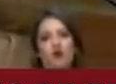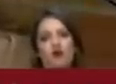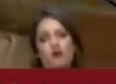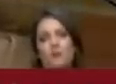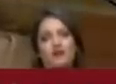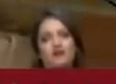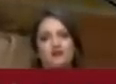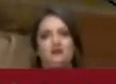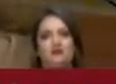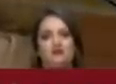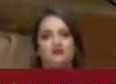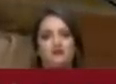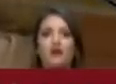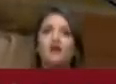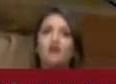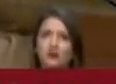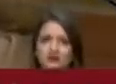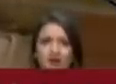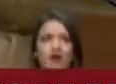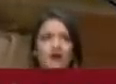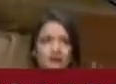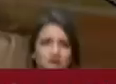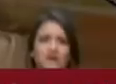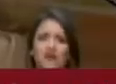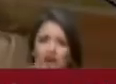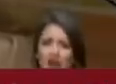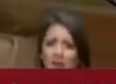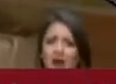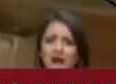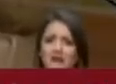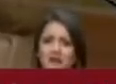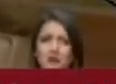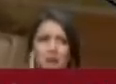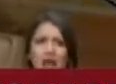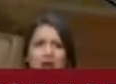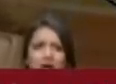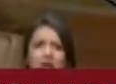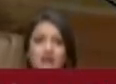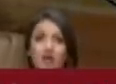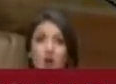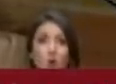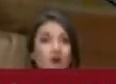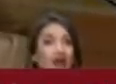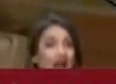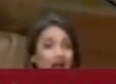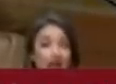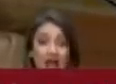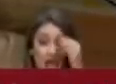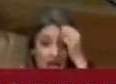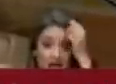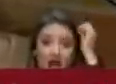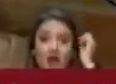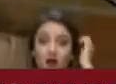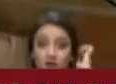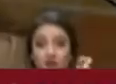estão sendo perseguidos, né? Todos nós temos processo, por exemplo, da fake news. Gente, eu posso pedir uma coisa? Não tem outra imagem para a